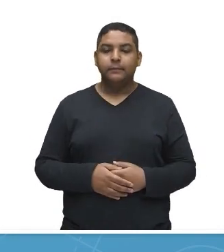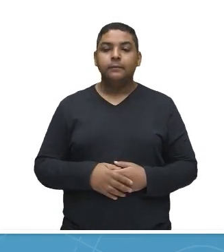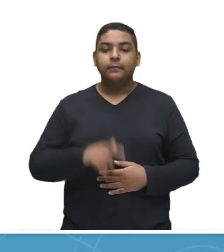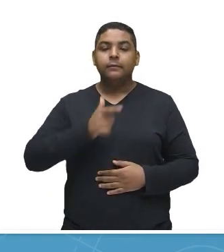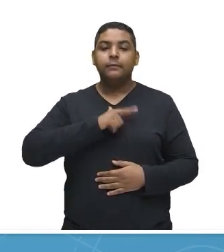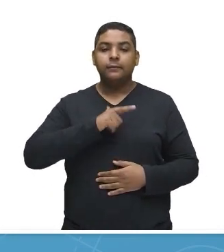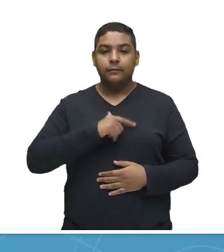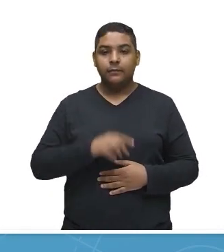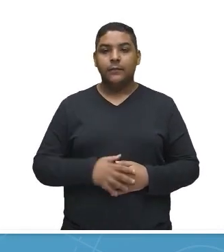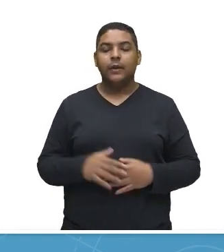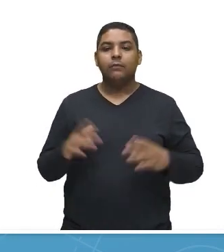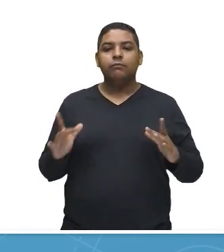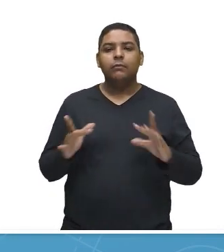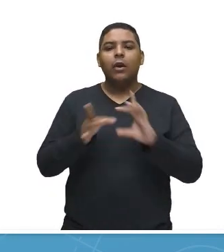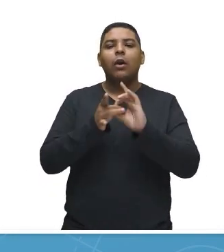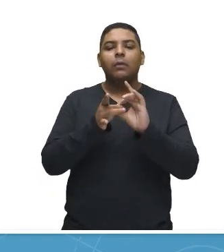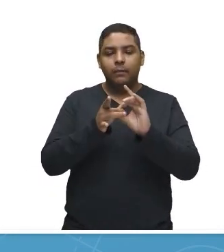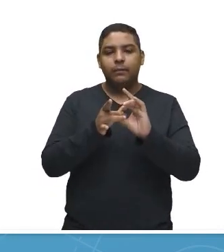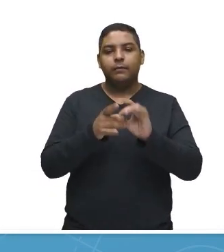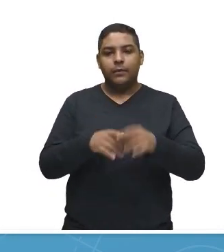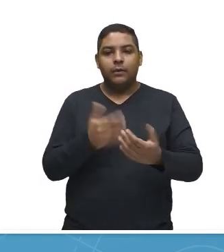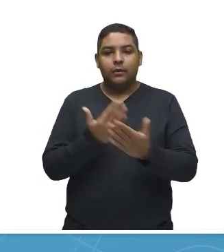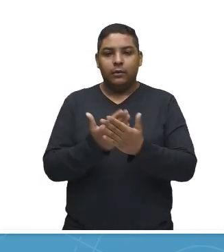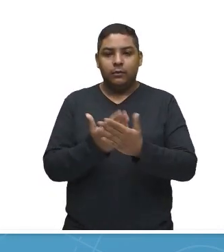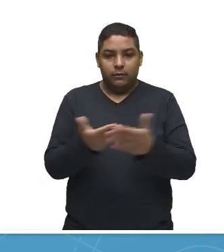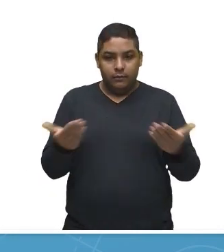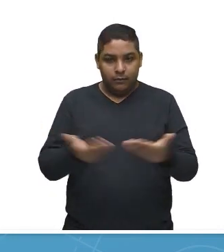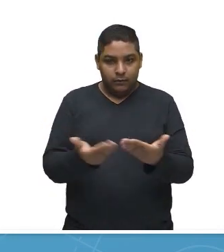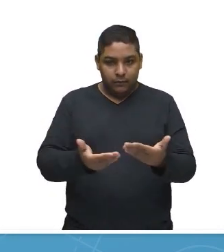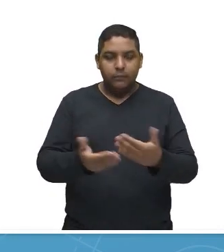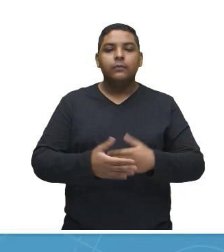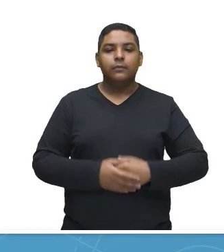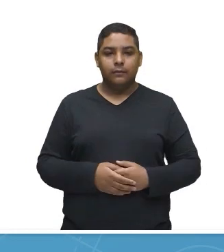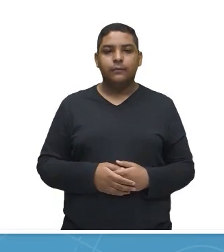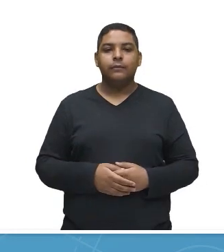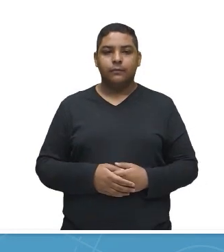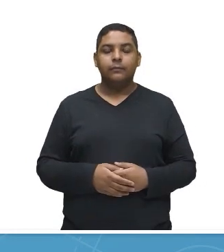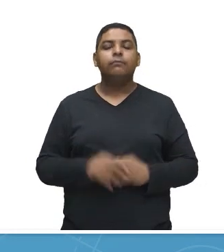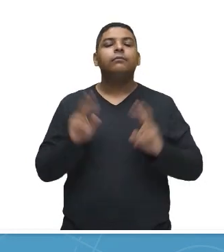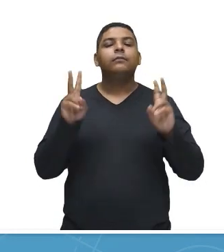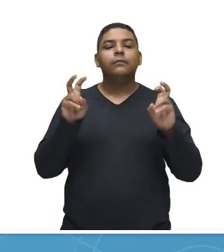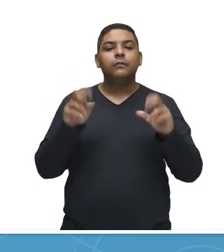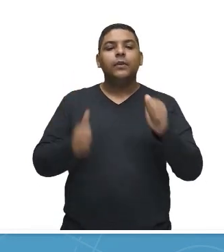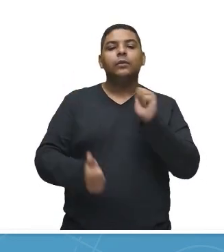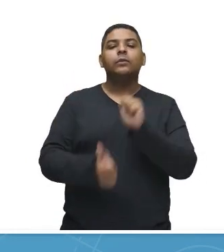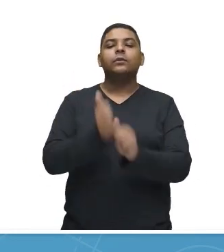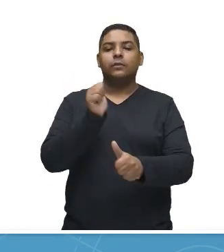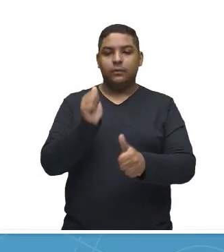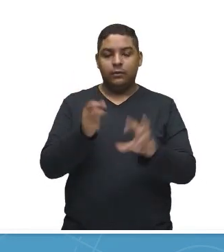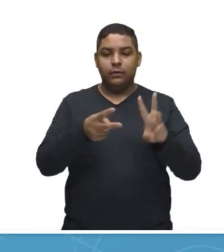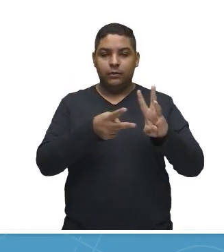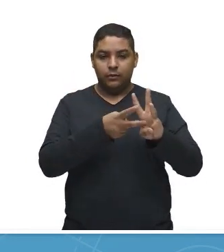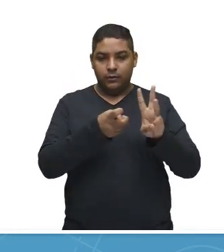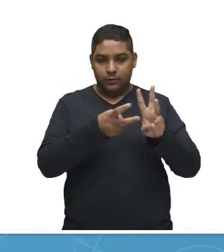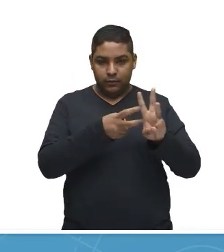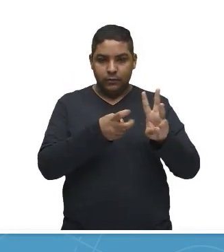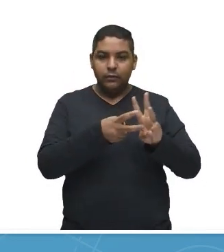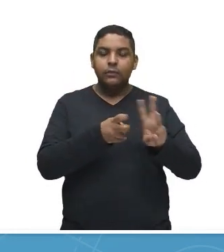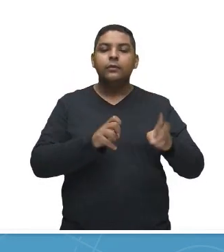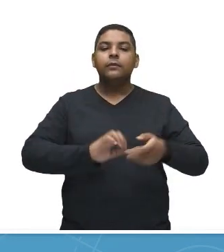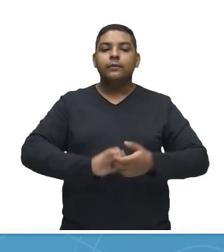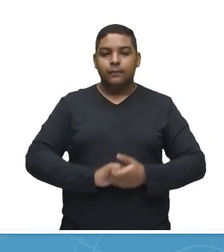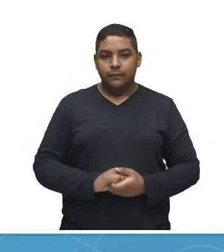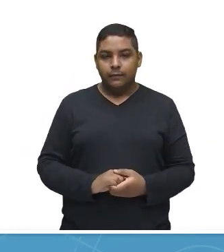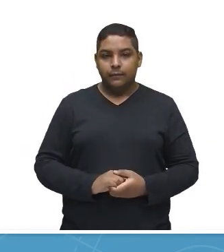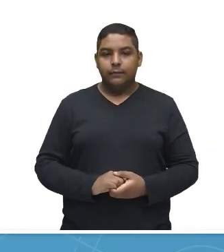aula de hoje, onde nós falaremos sobre lutas indígenas. Vocês sabem algo sobre as lutas